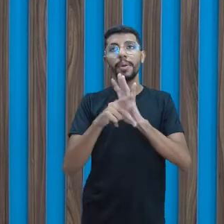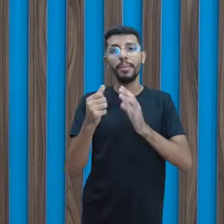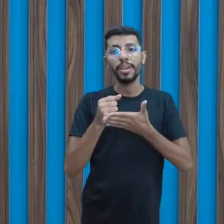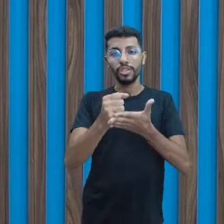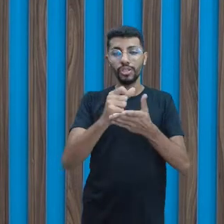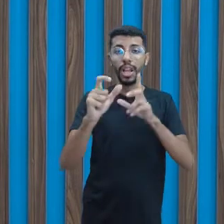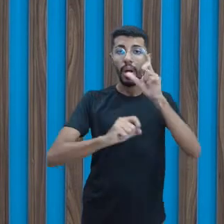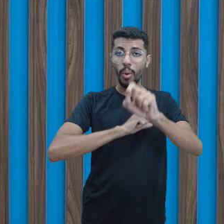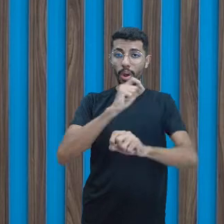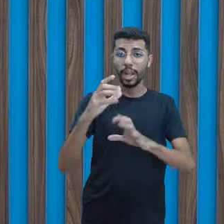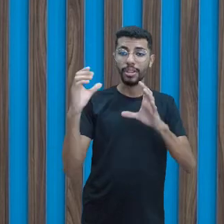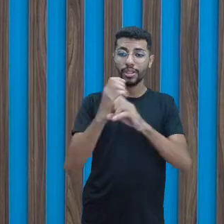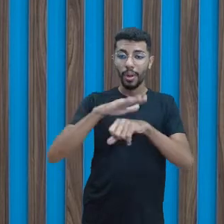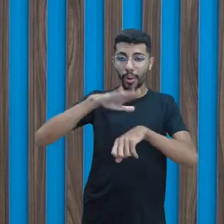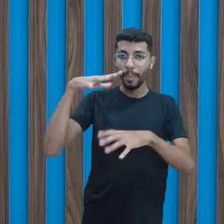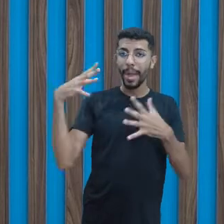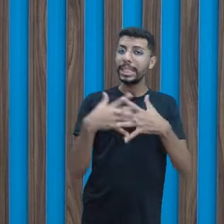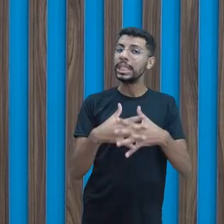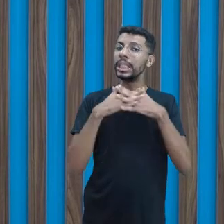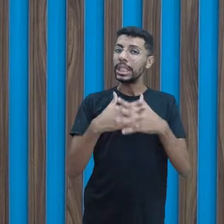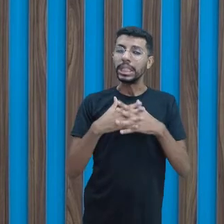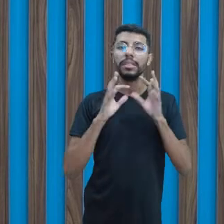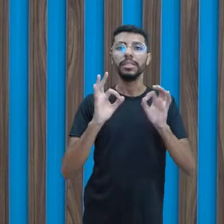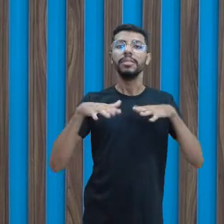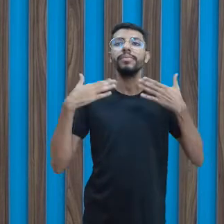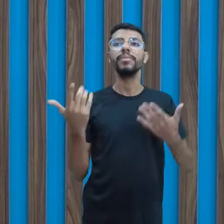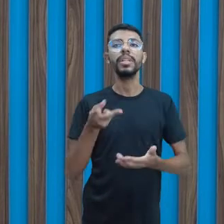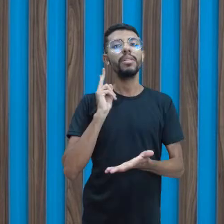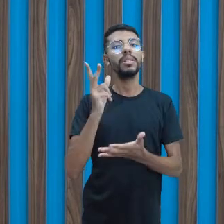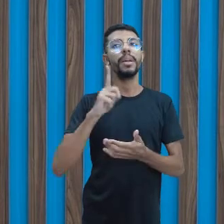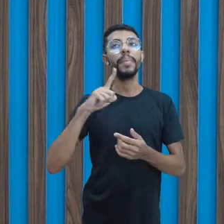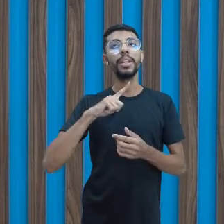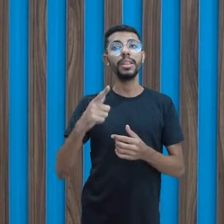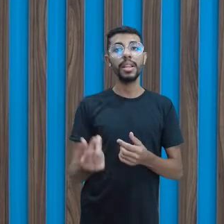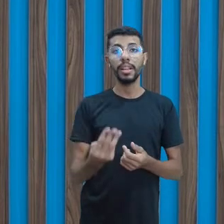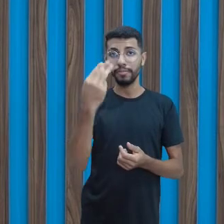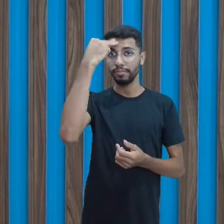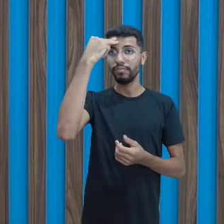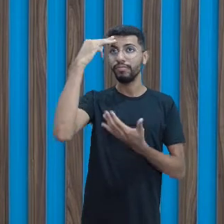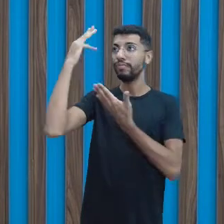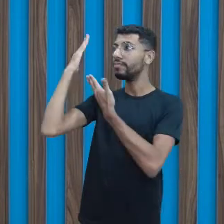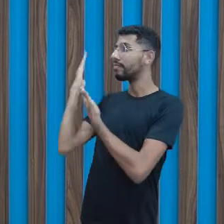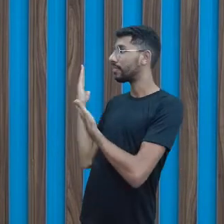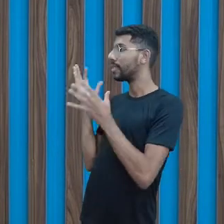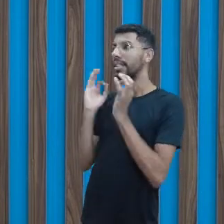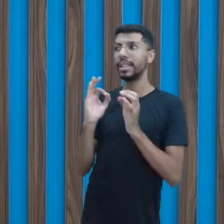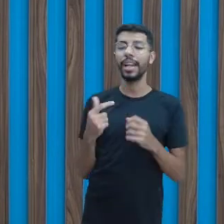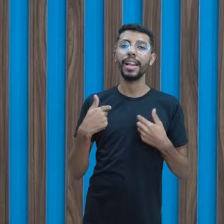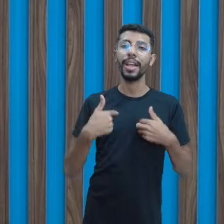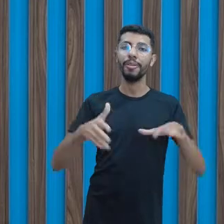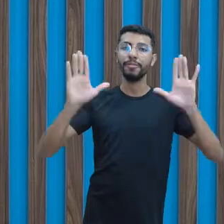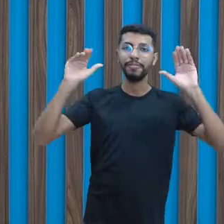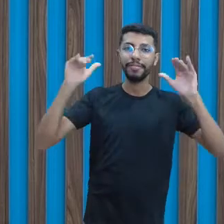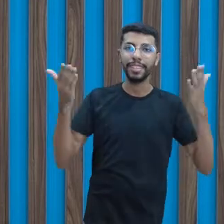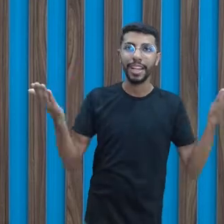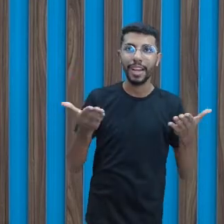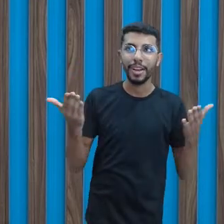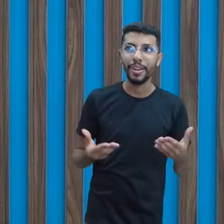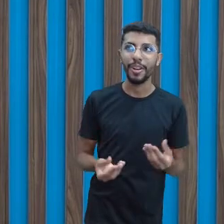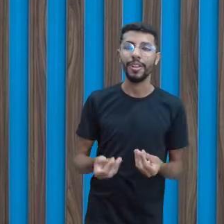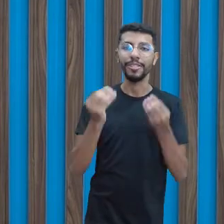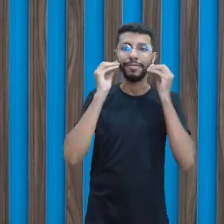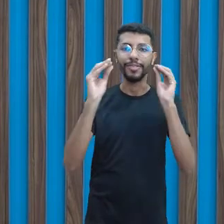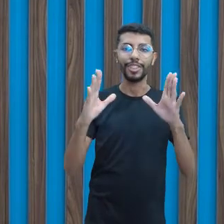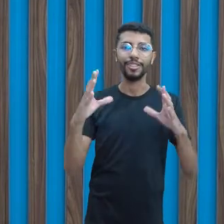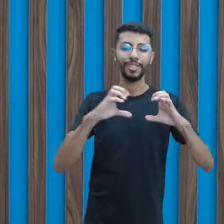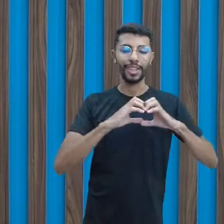cálculos mais complexos, tá bom? Então, sempre tenha isso aí na sua mente, tá? Eu vou me despedindo por aqui. Um cheiro no seu